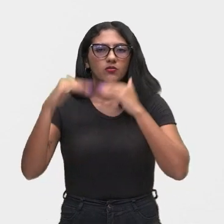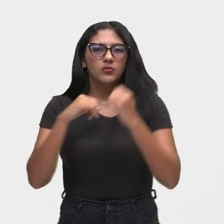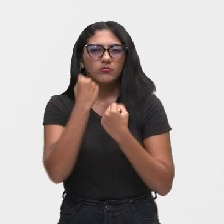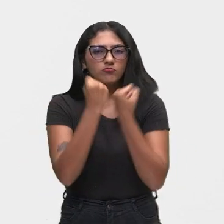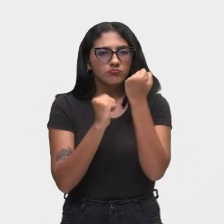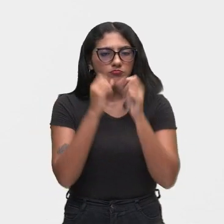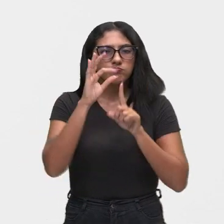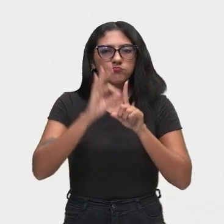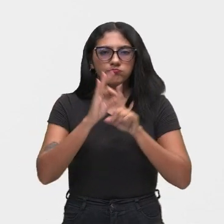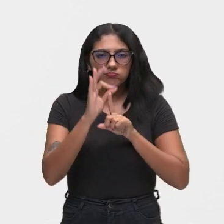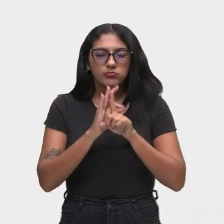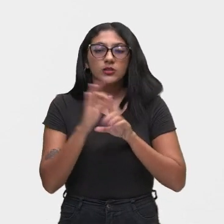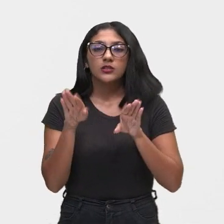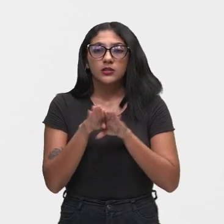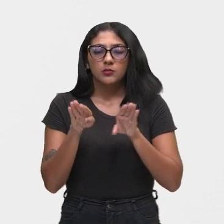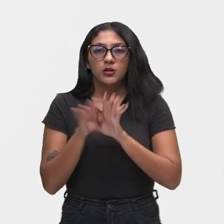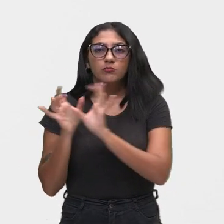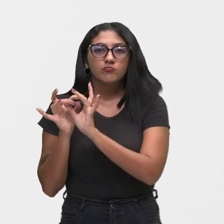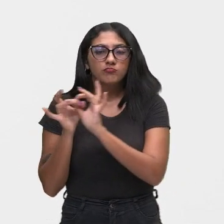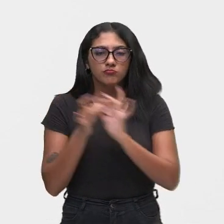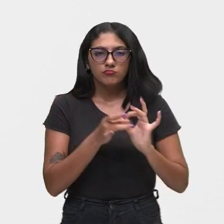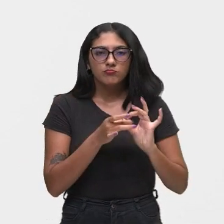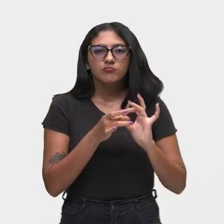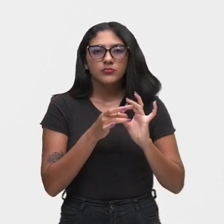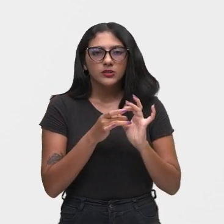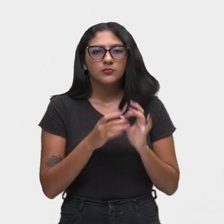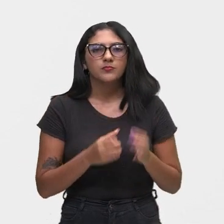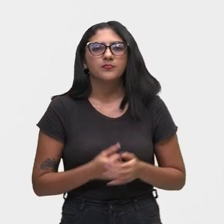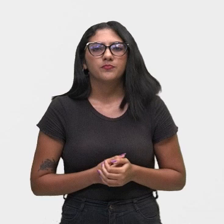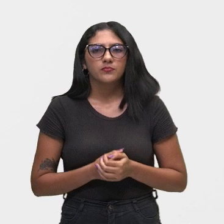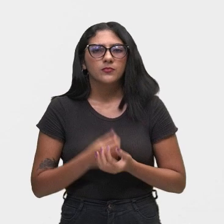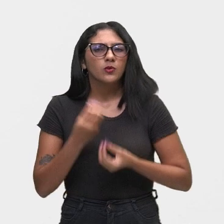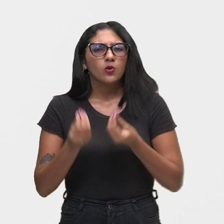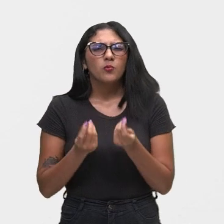levou ao desenvolvimento da termodinâmica, como o